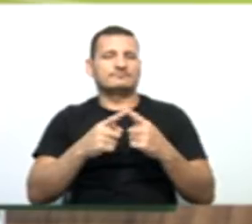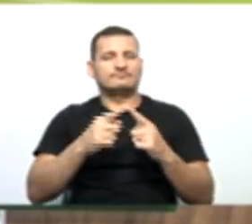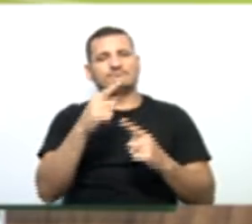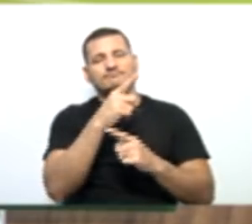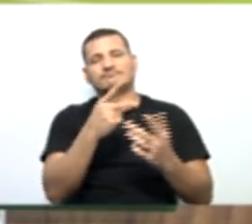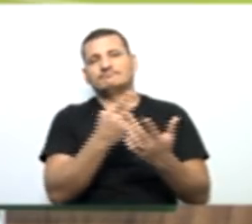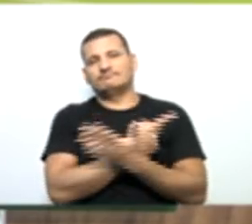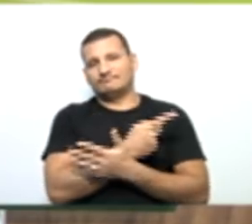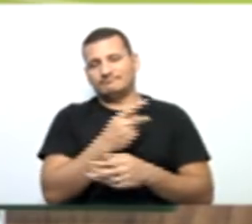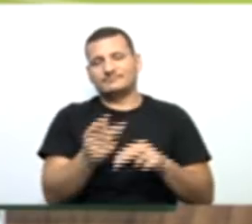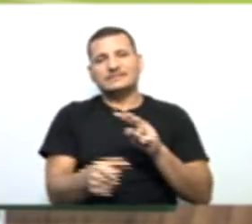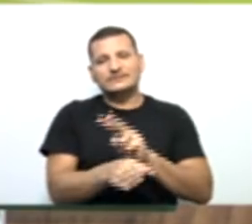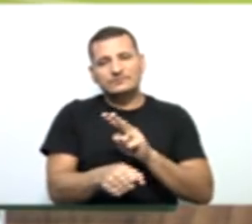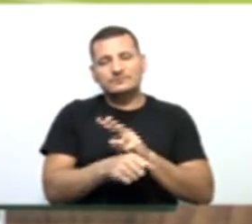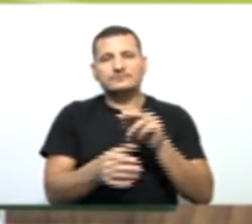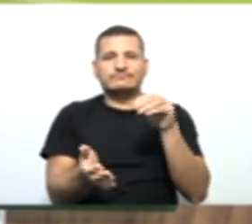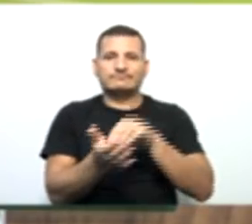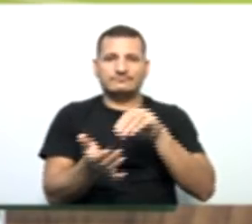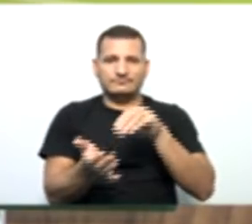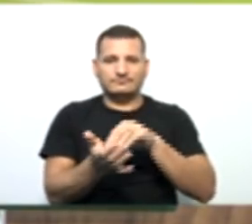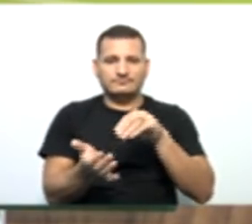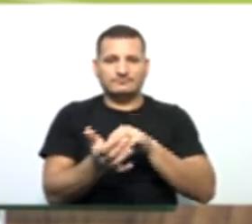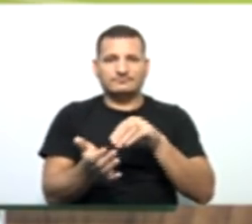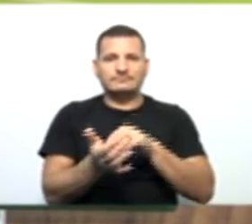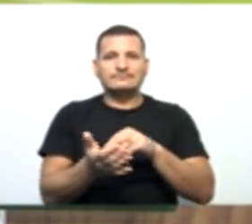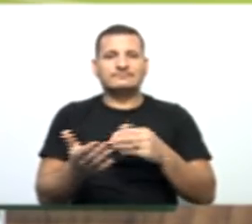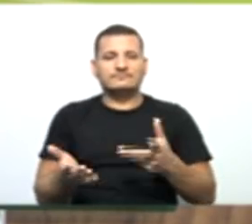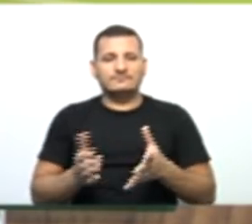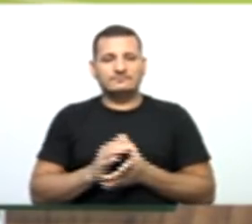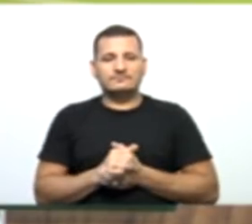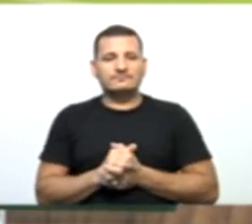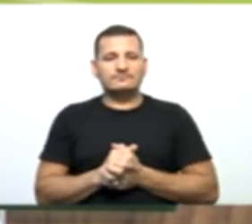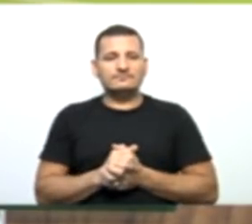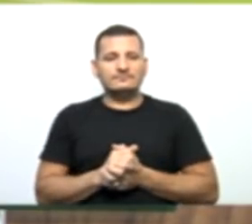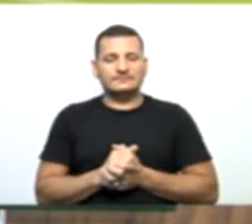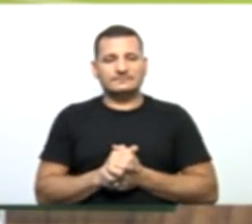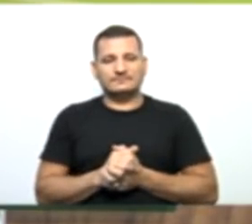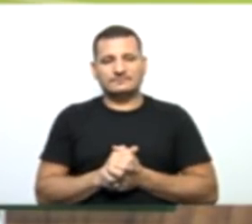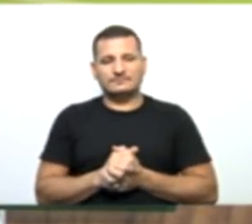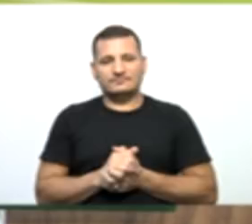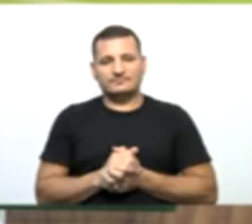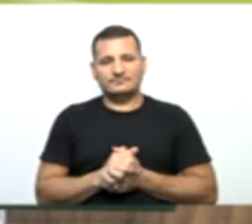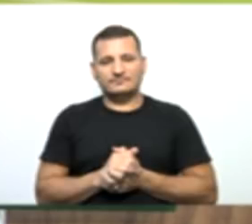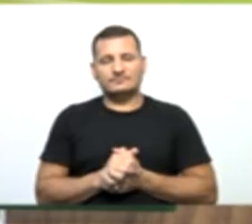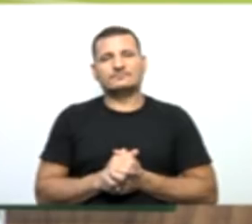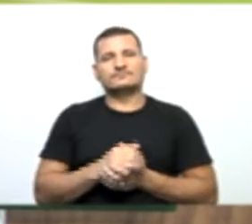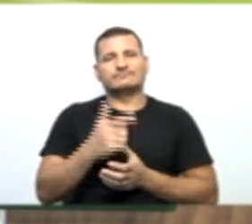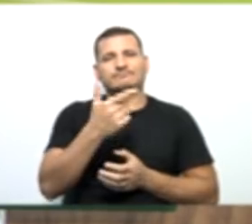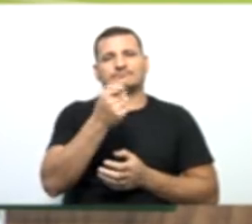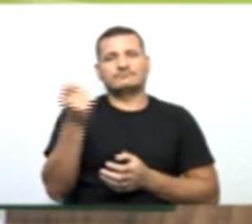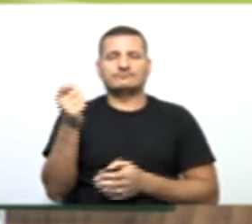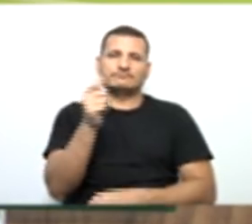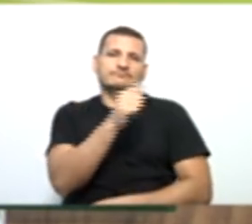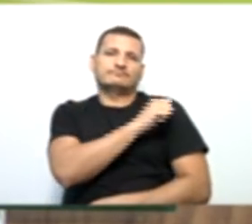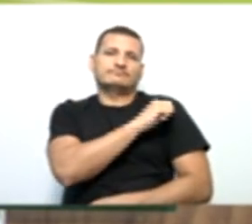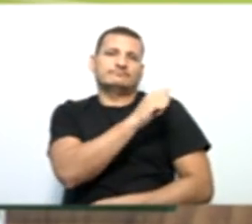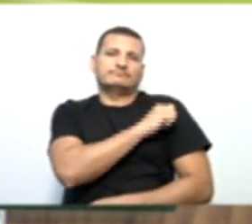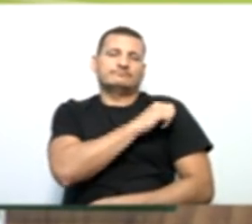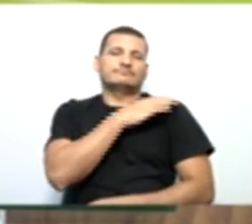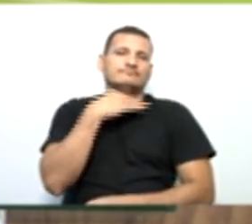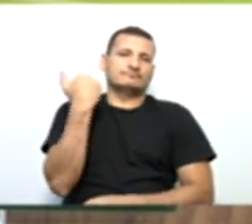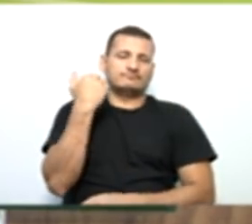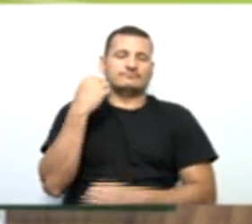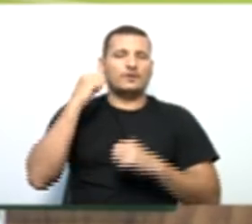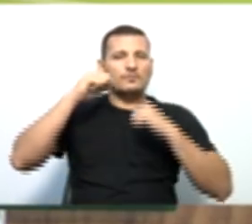realmente do ambiente, né, onde estavam todos aqueles, imagine uma cidade universitária, né, e a morte de 200 praticamente estudantes,